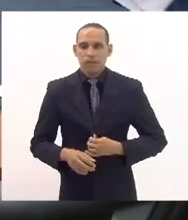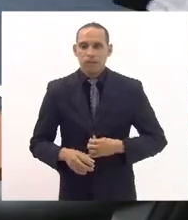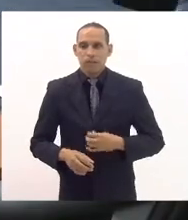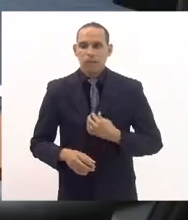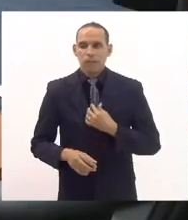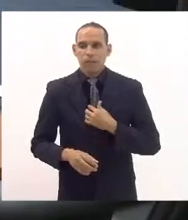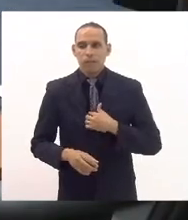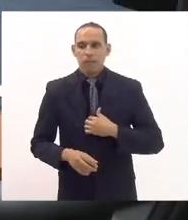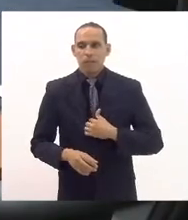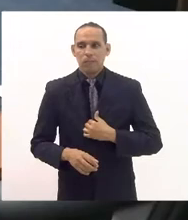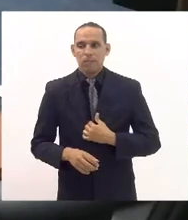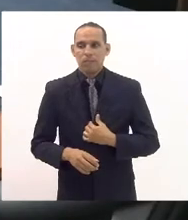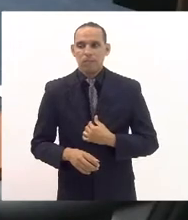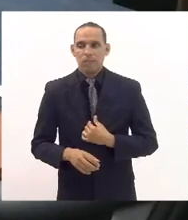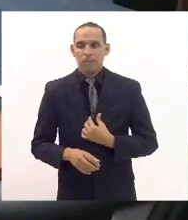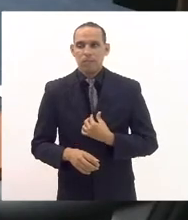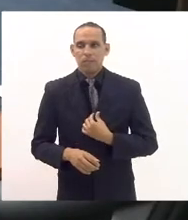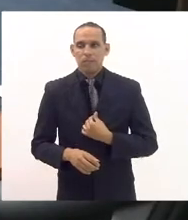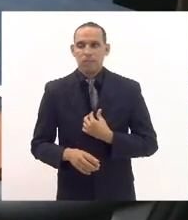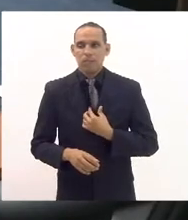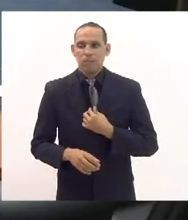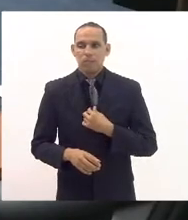E aí